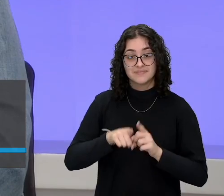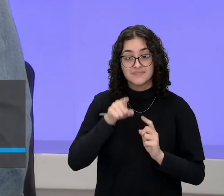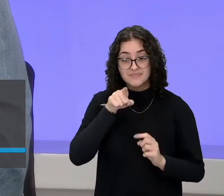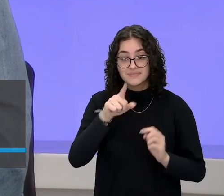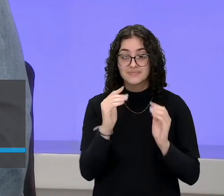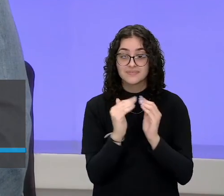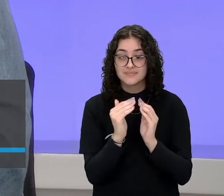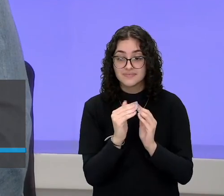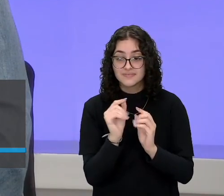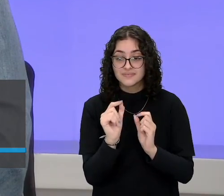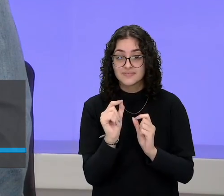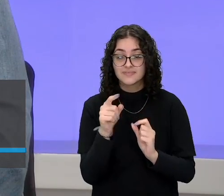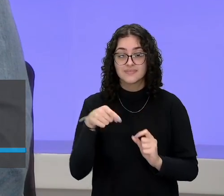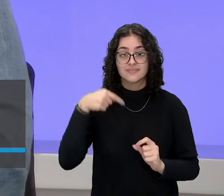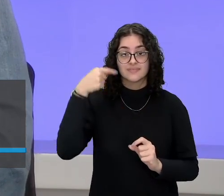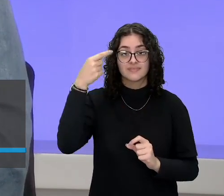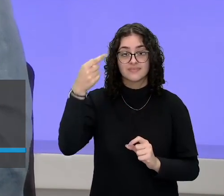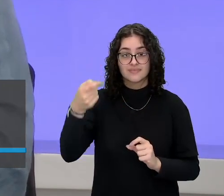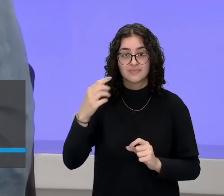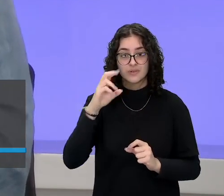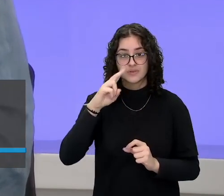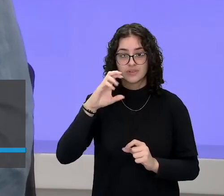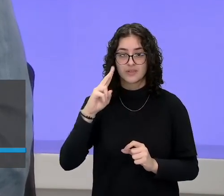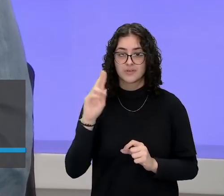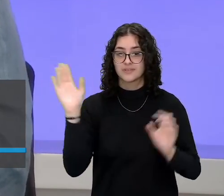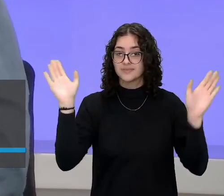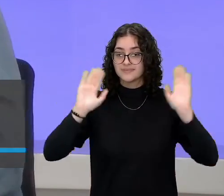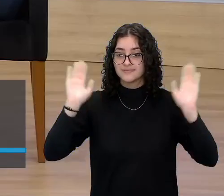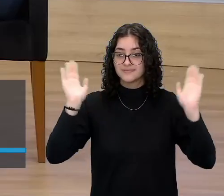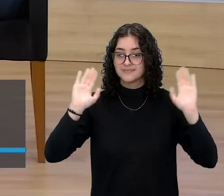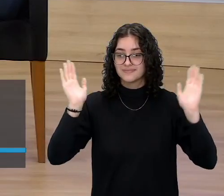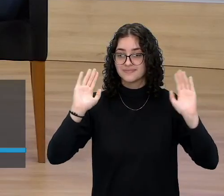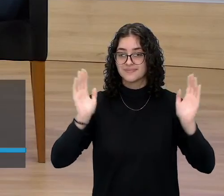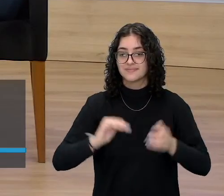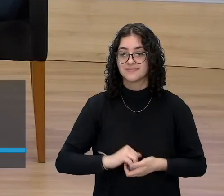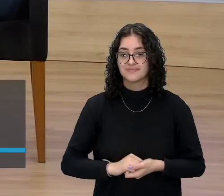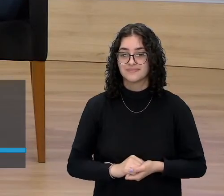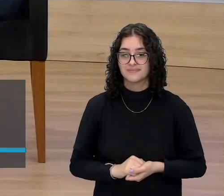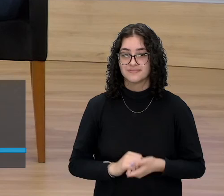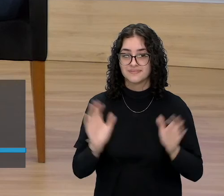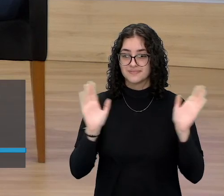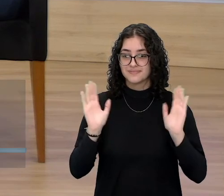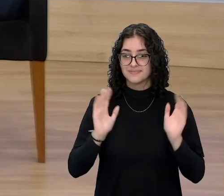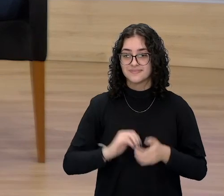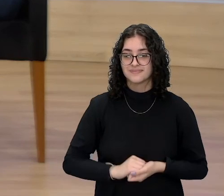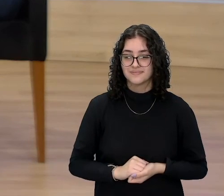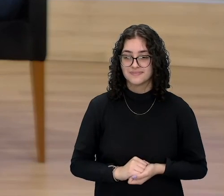casa, até a 1C2. Tchau, tchau. Tchau.